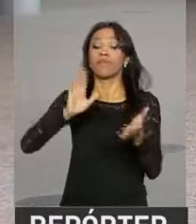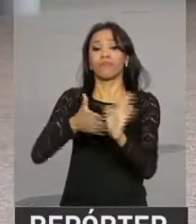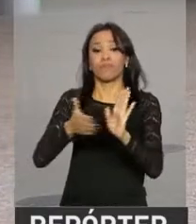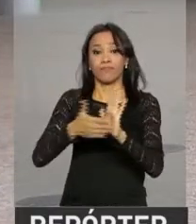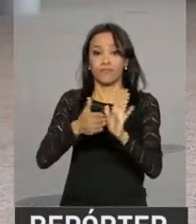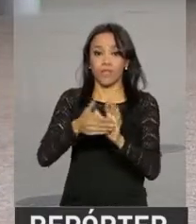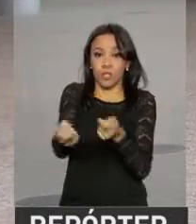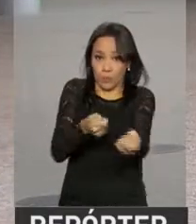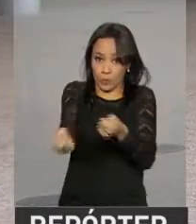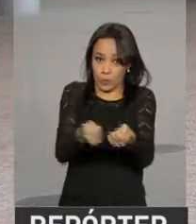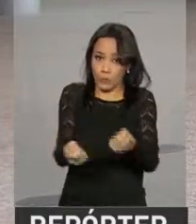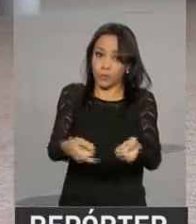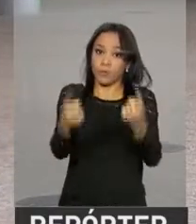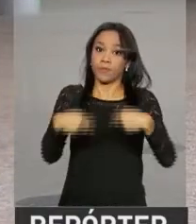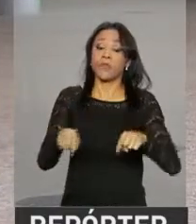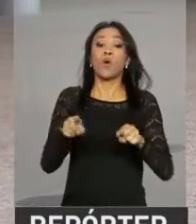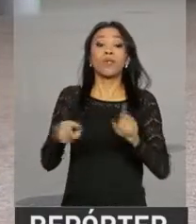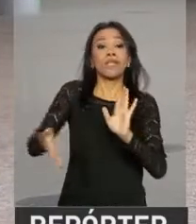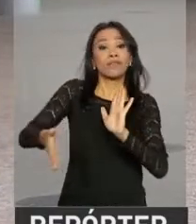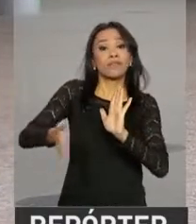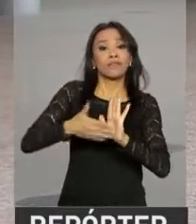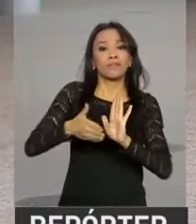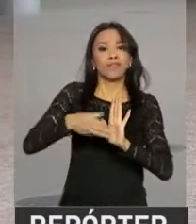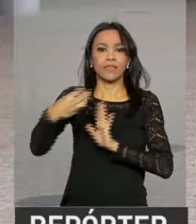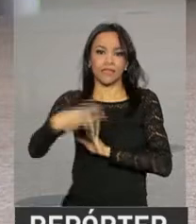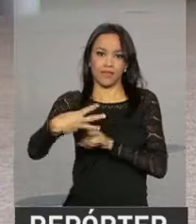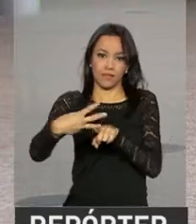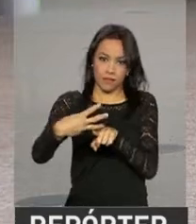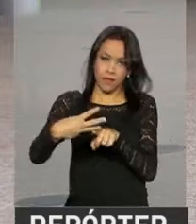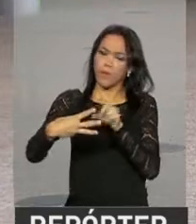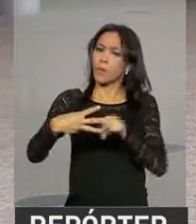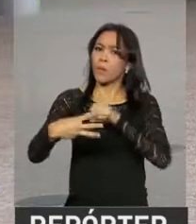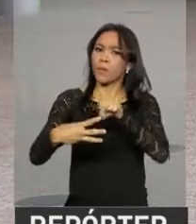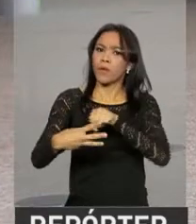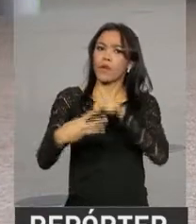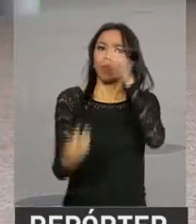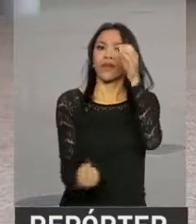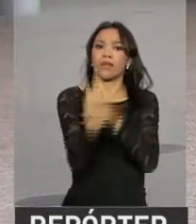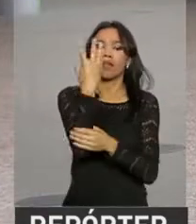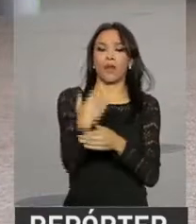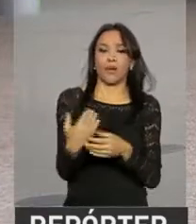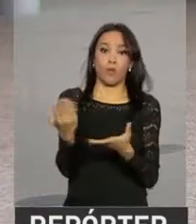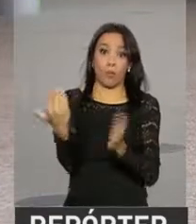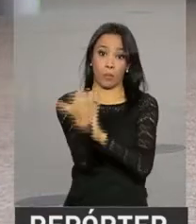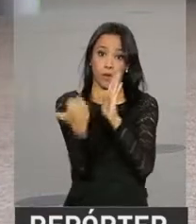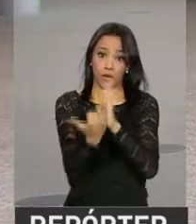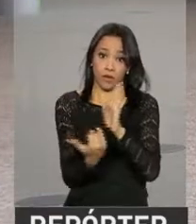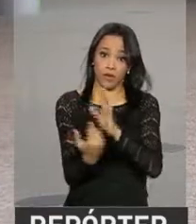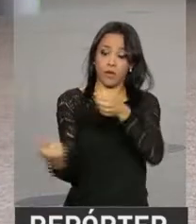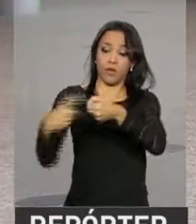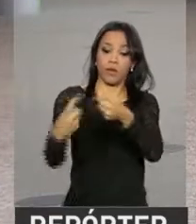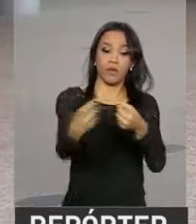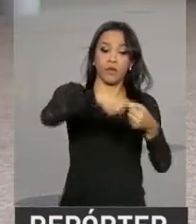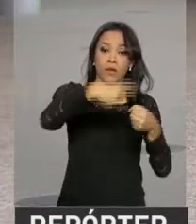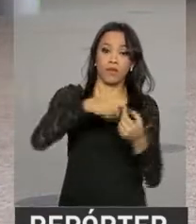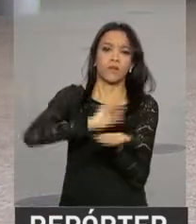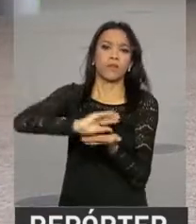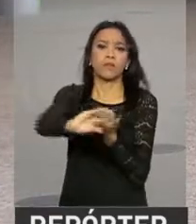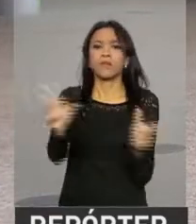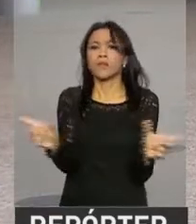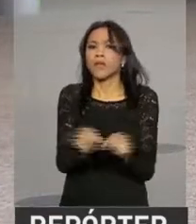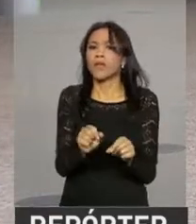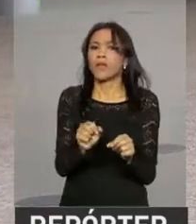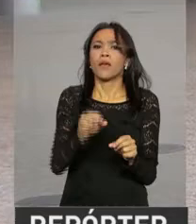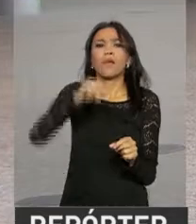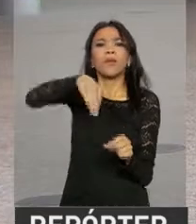fiscal a terceira medida que você mencionou é a medida que cria o programa de parceria de investimentos essa MP que